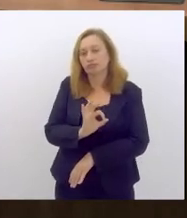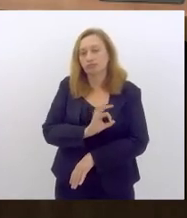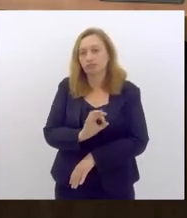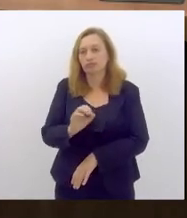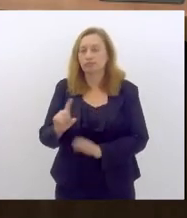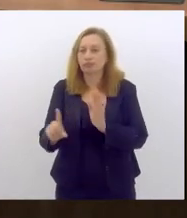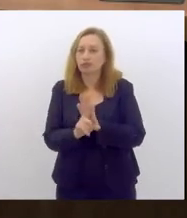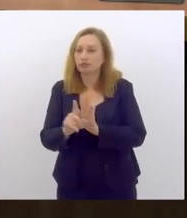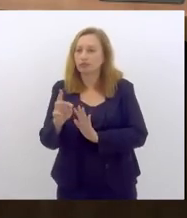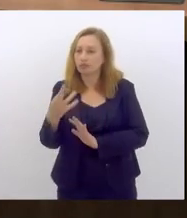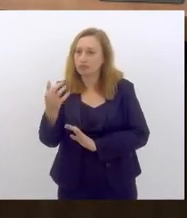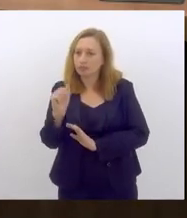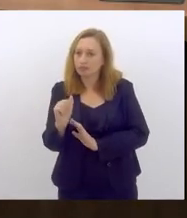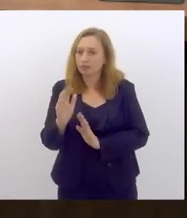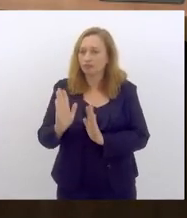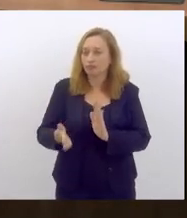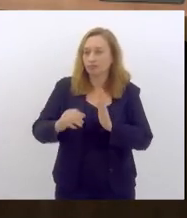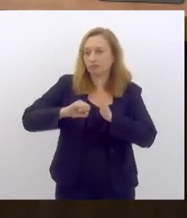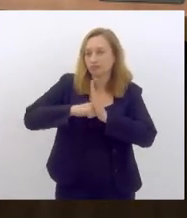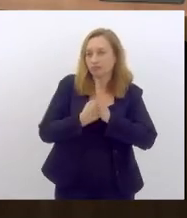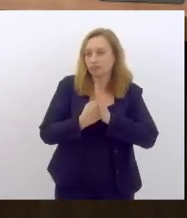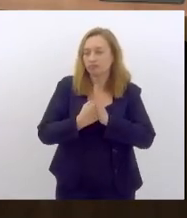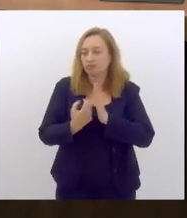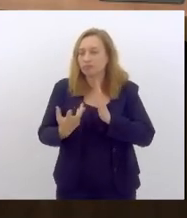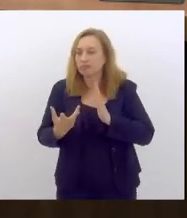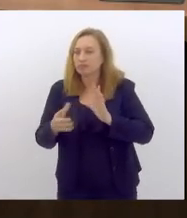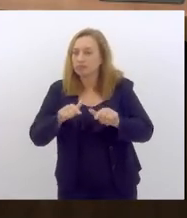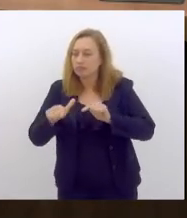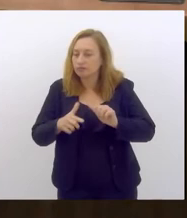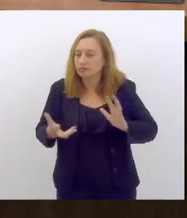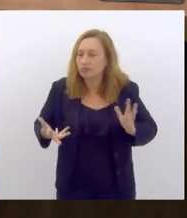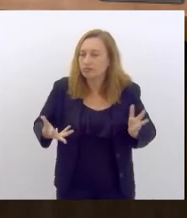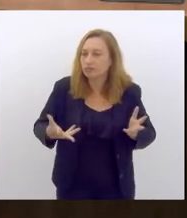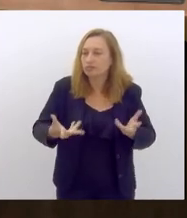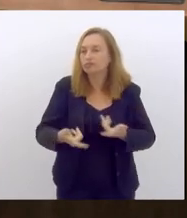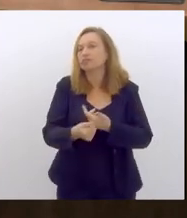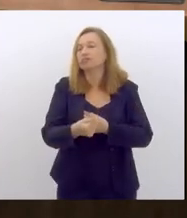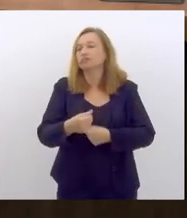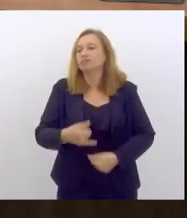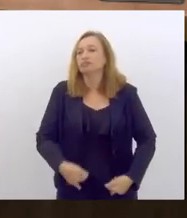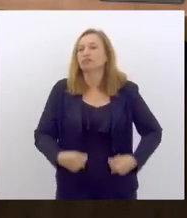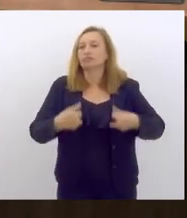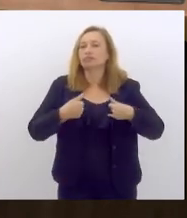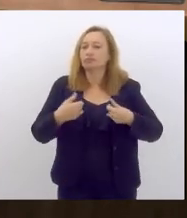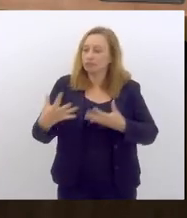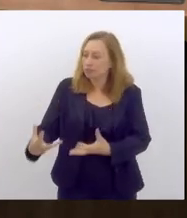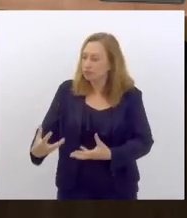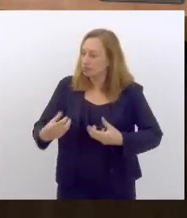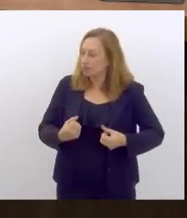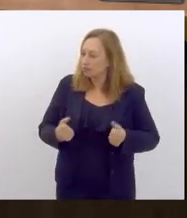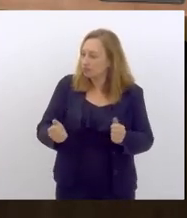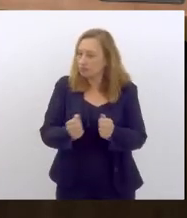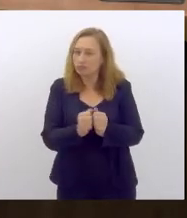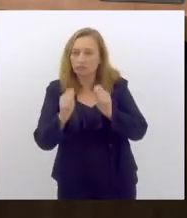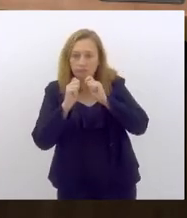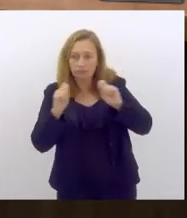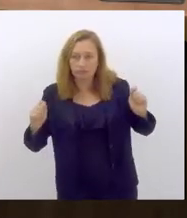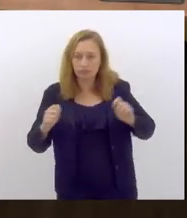foi vetada, foi um trabalho lindo, e eu tenho muito orgulho de ter recebido, junto à minha